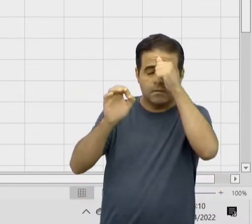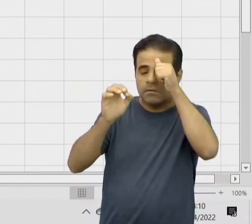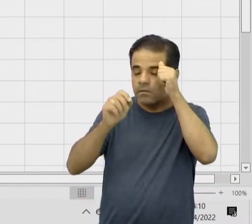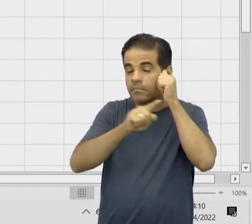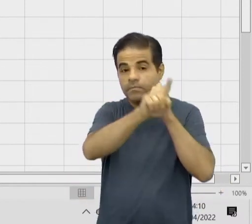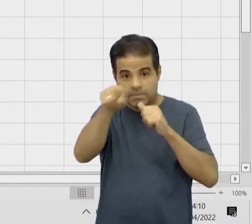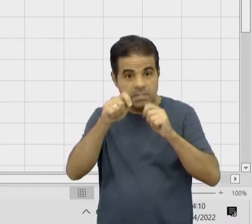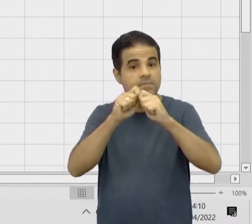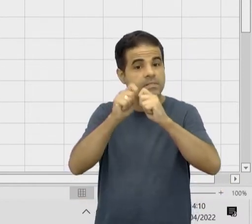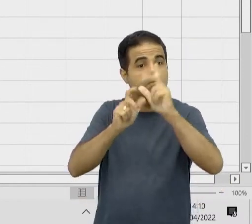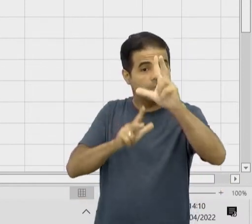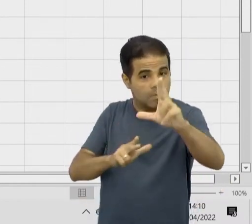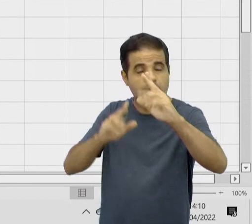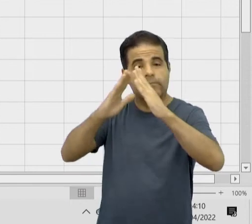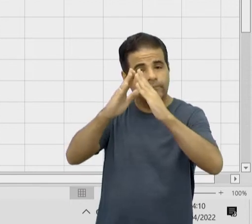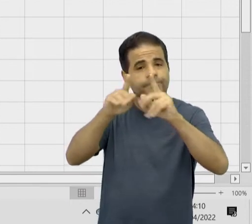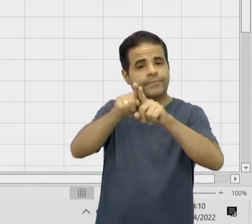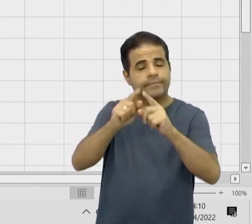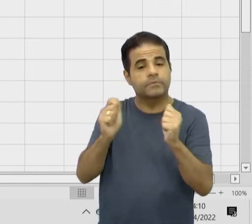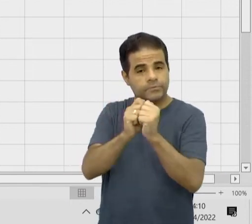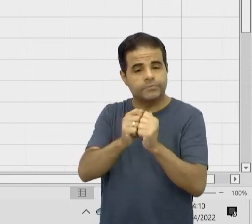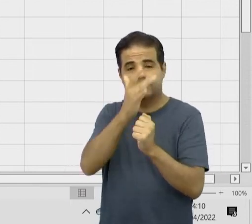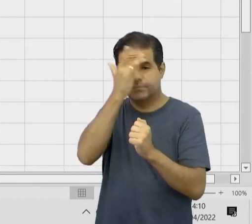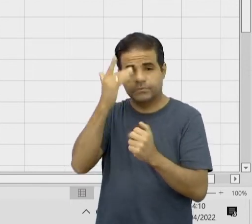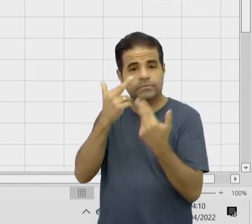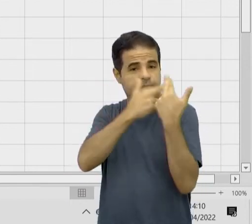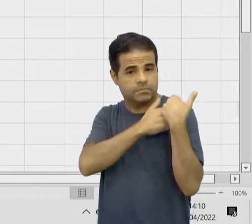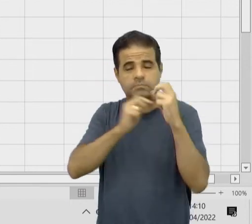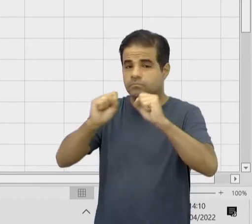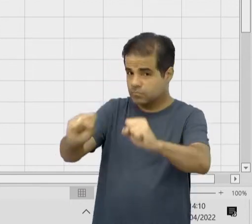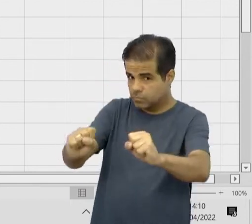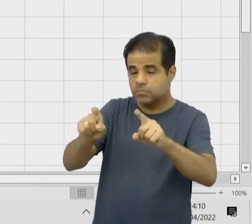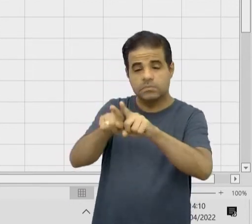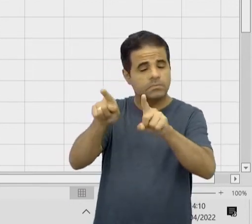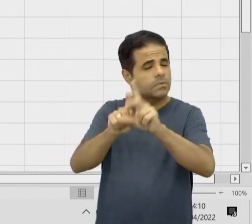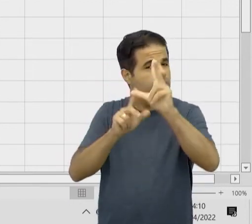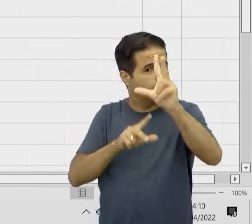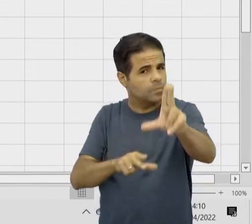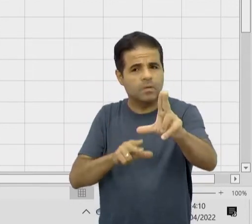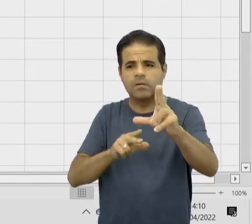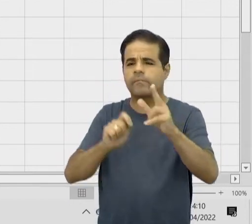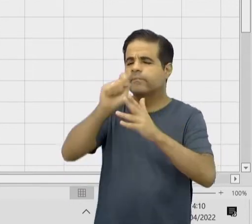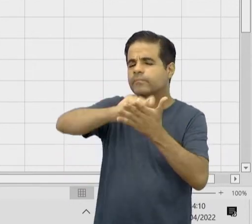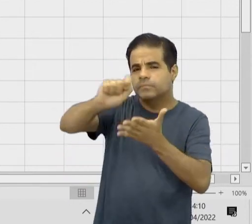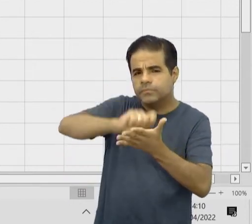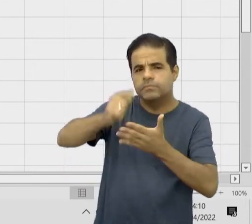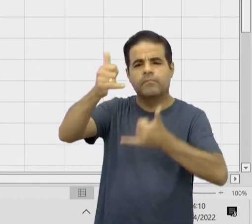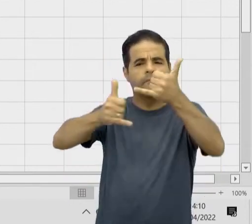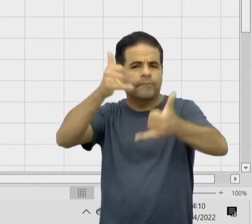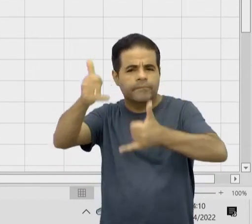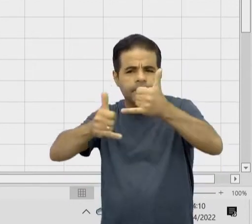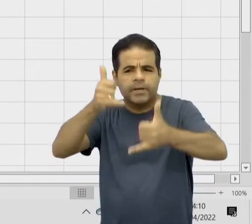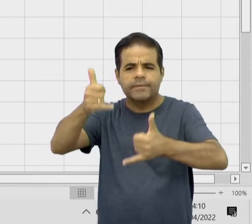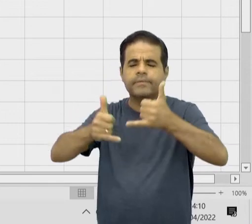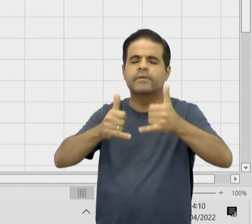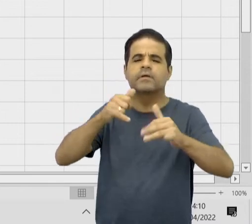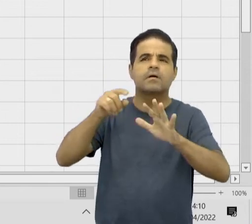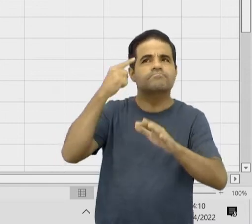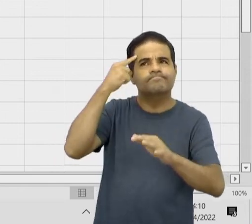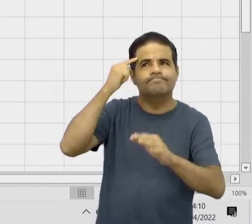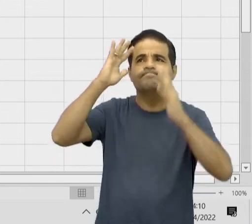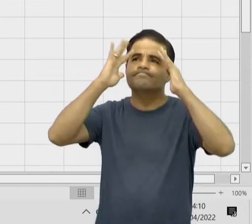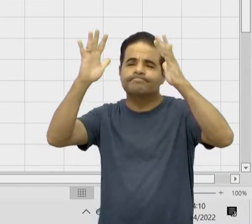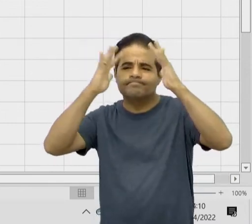vocês fazerem aí também com o responsável deles, né? Eles podem fazer essa brincadeira, talvez, né? E é